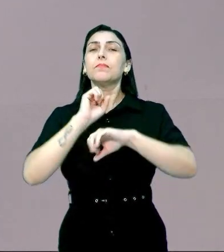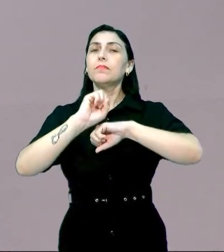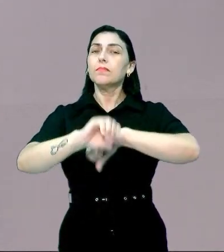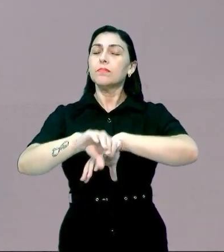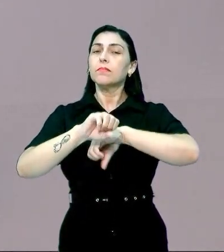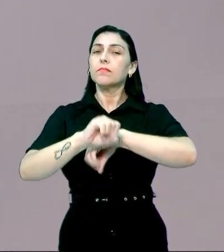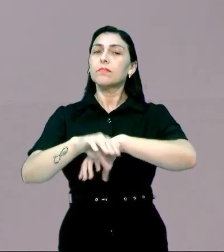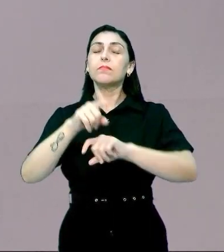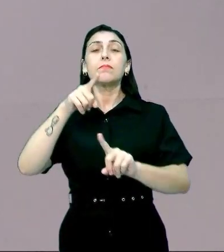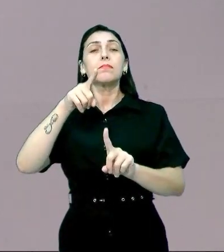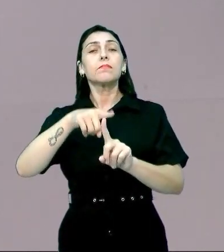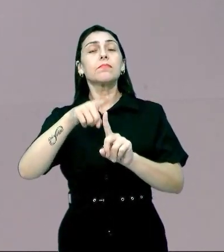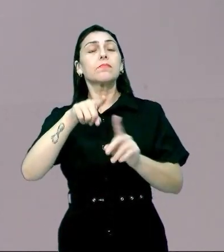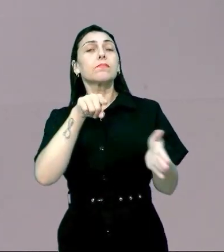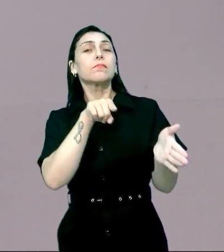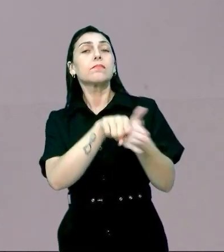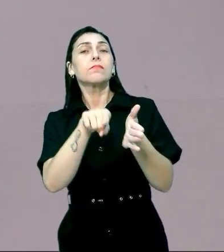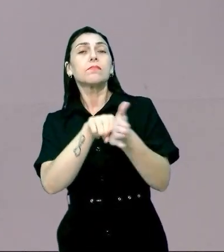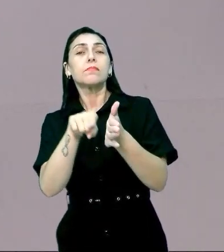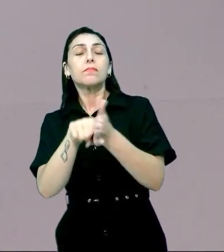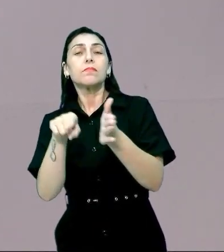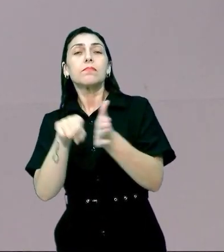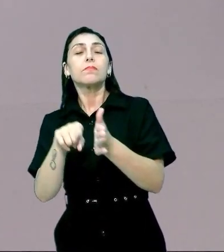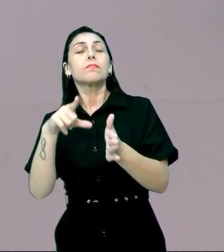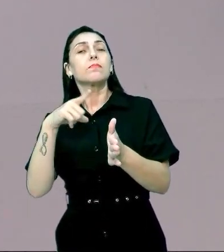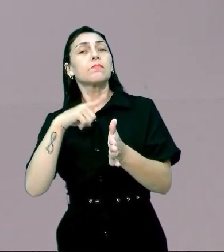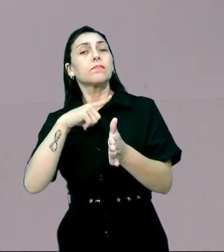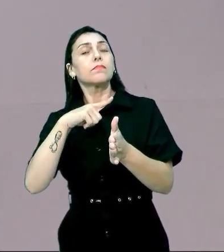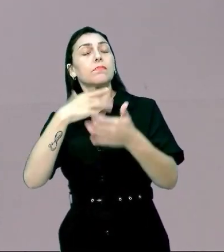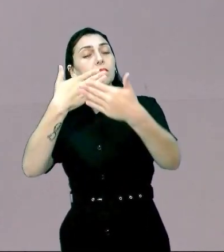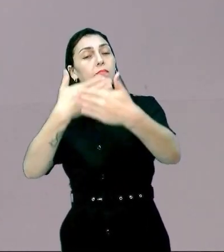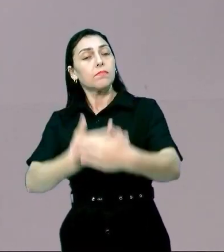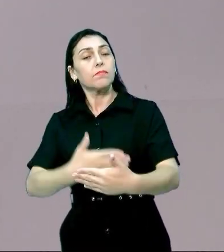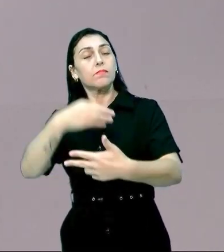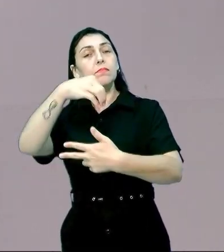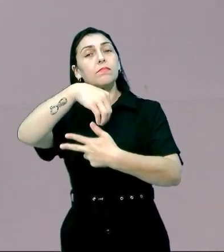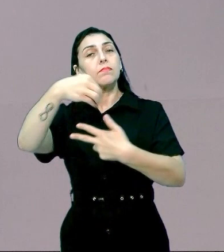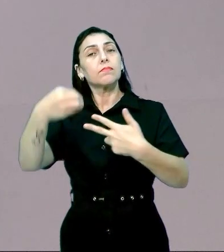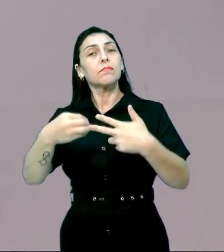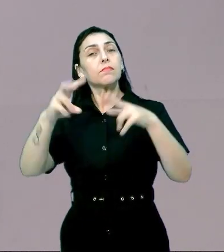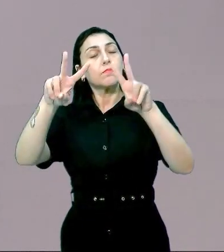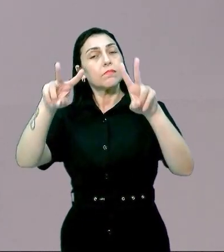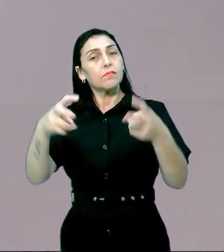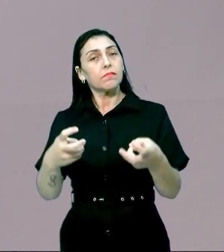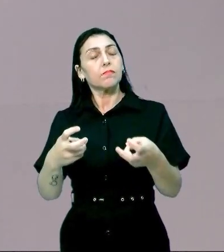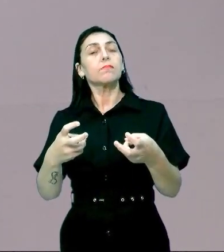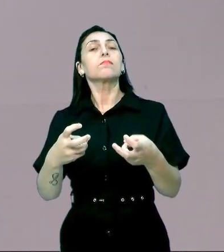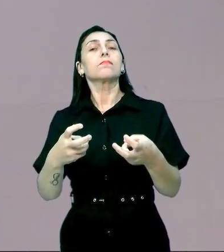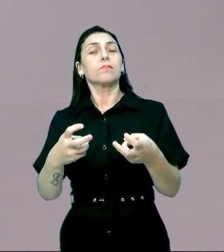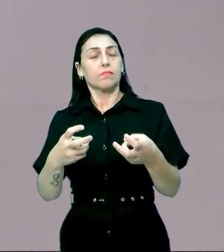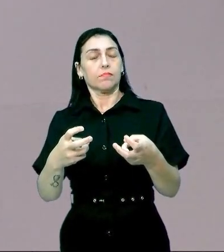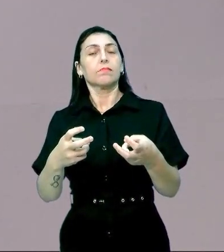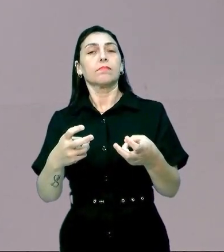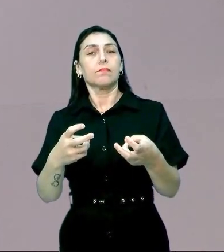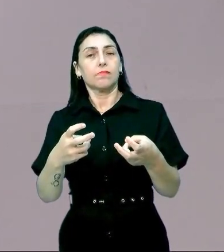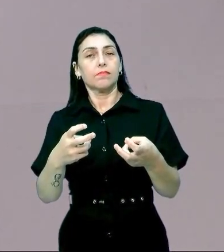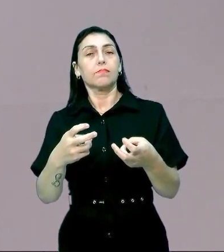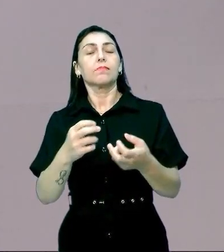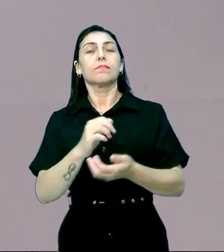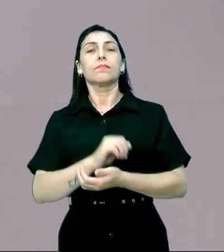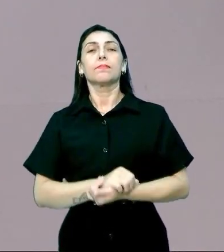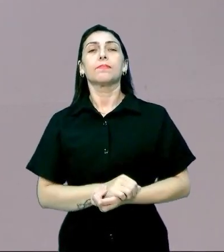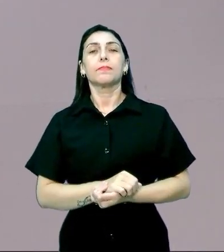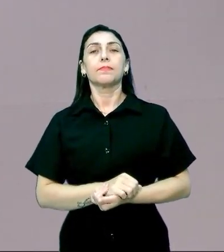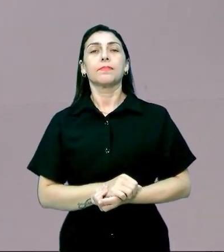trabalhando tipos de questões que acabam correspondendo a temáticas recorrentes na prova